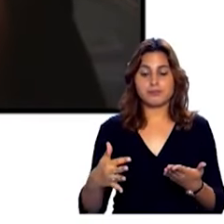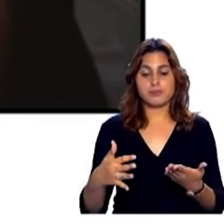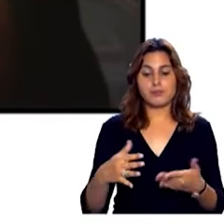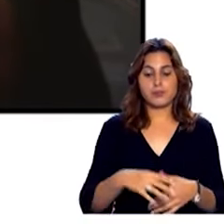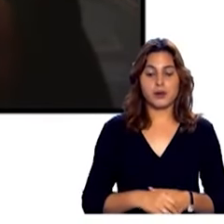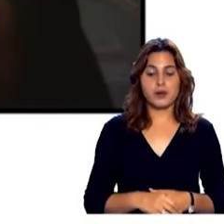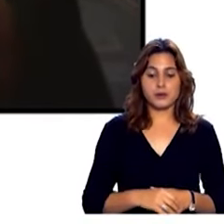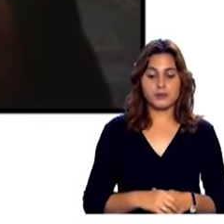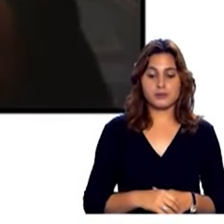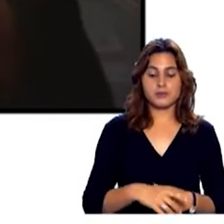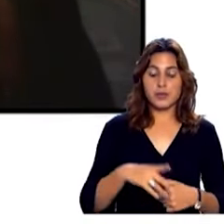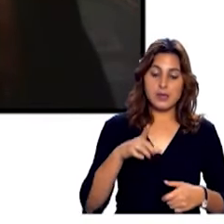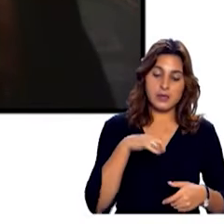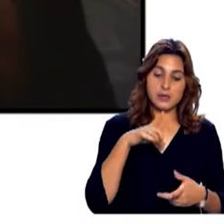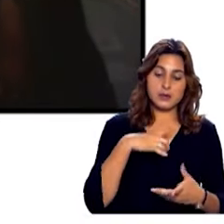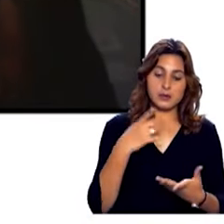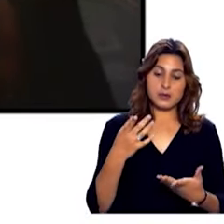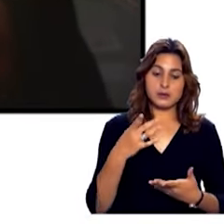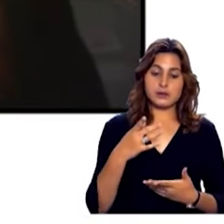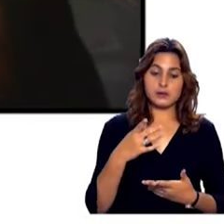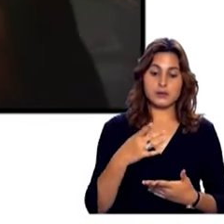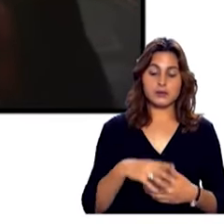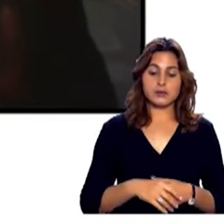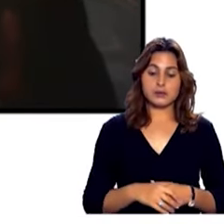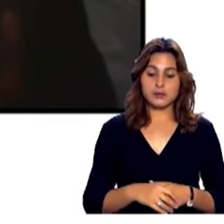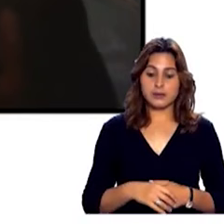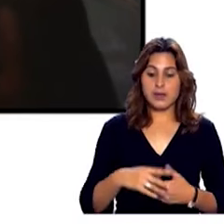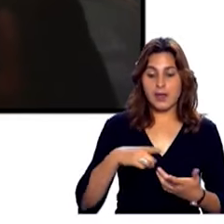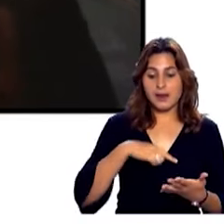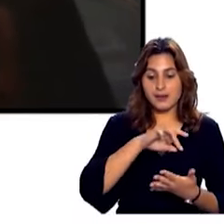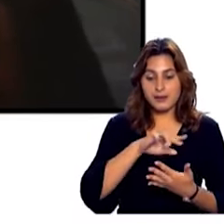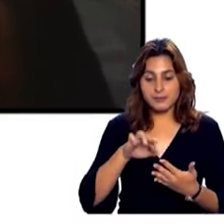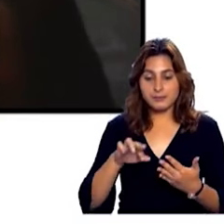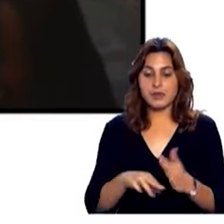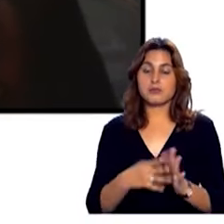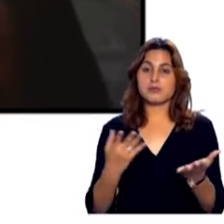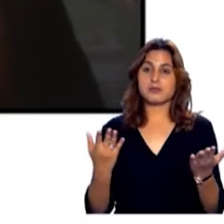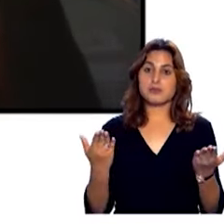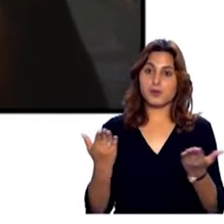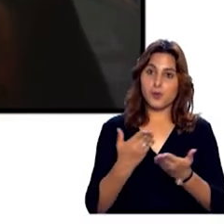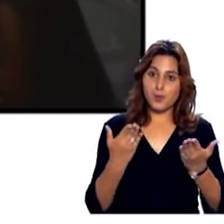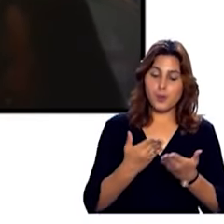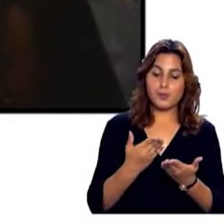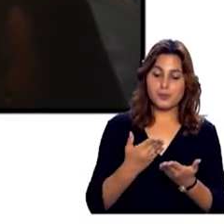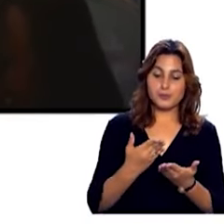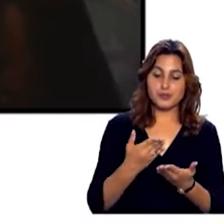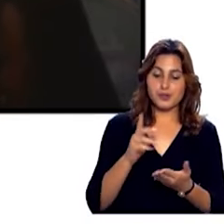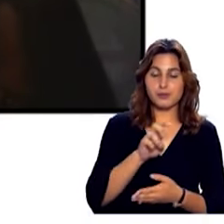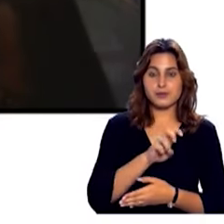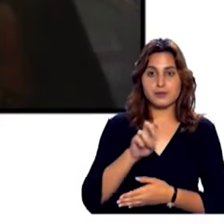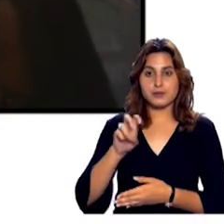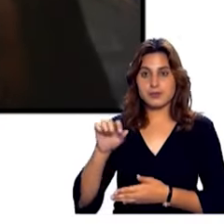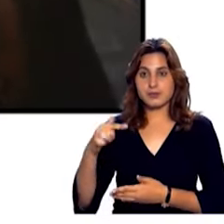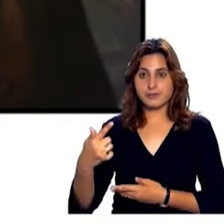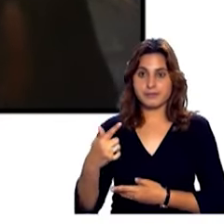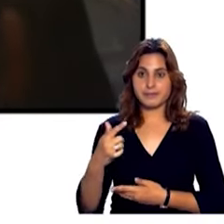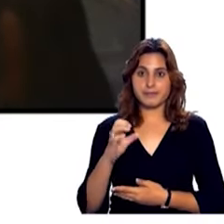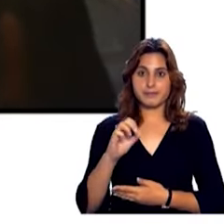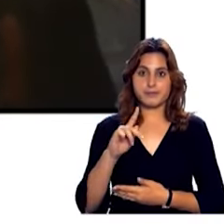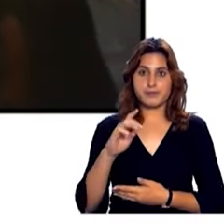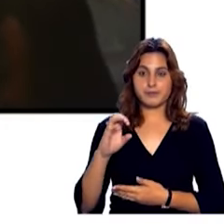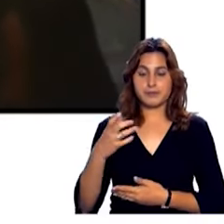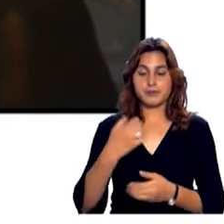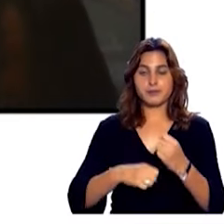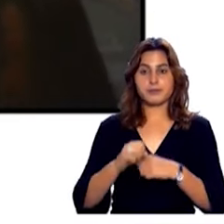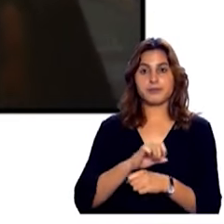expressão saiu do 932 que na verdade a a versão atual do antigo 557 do código de 73 né no